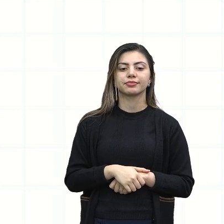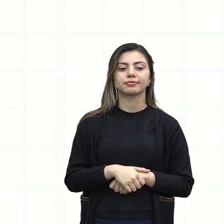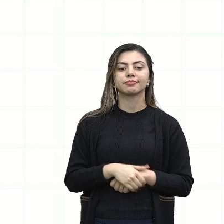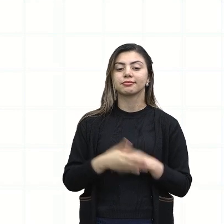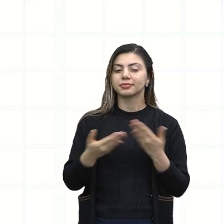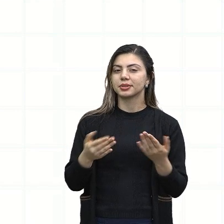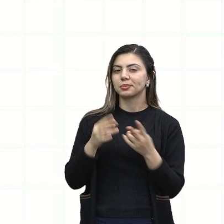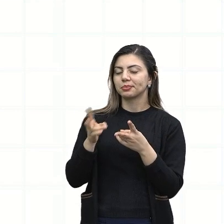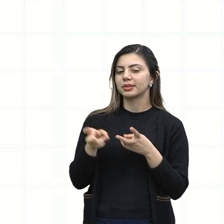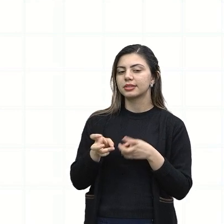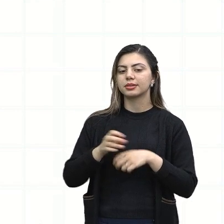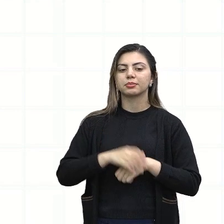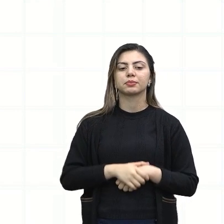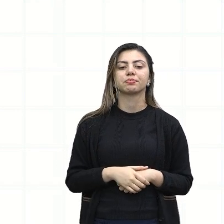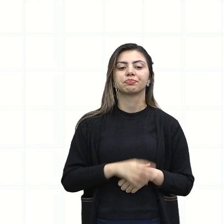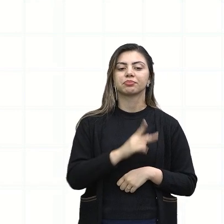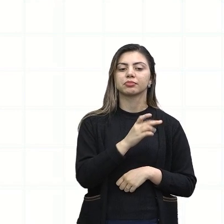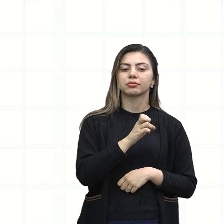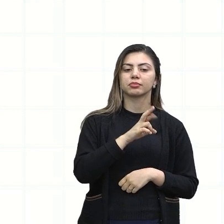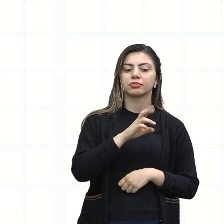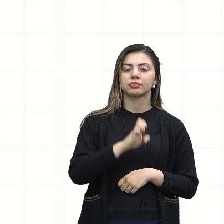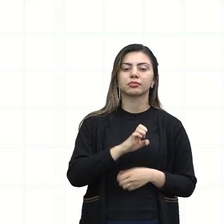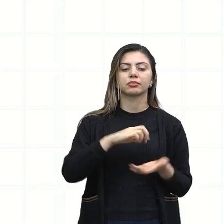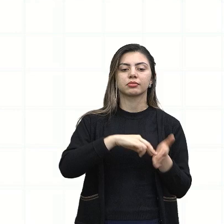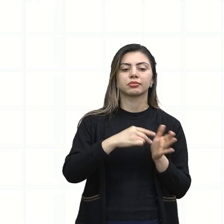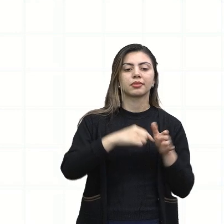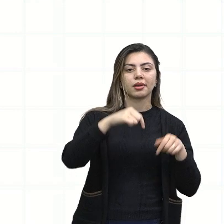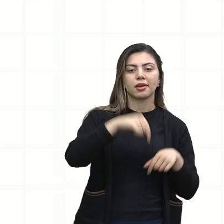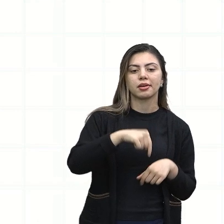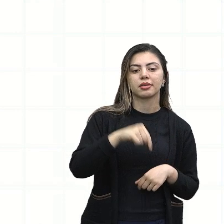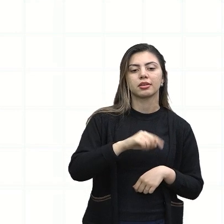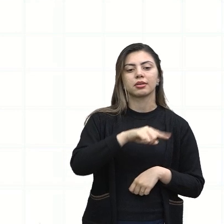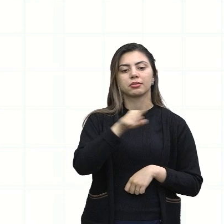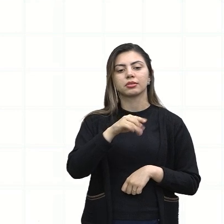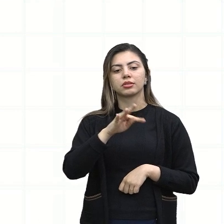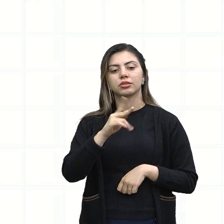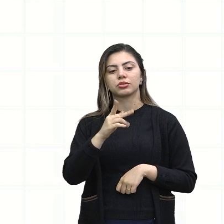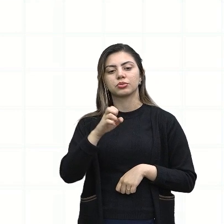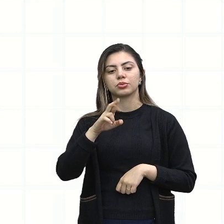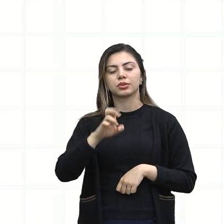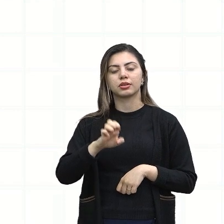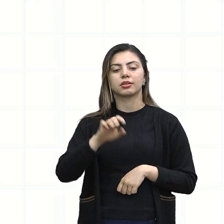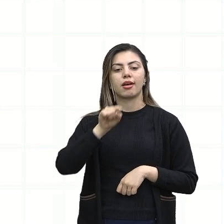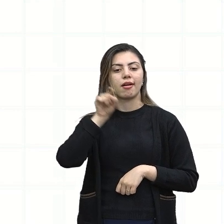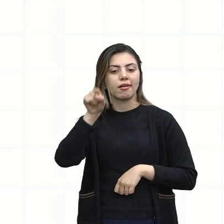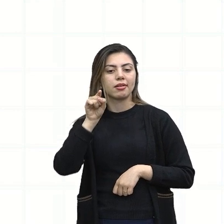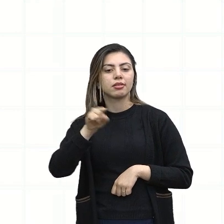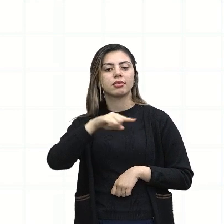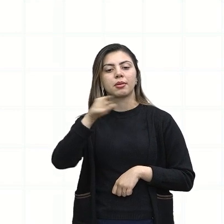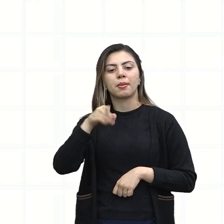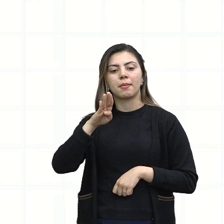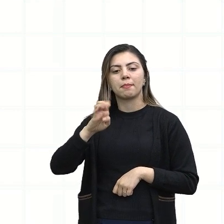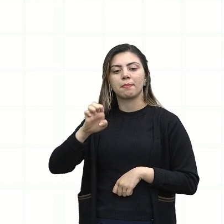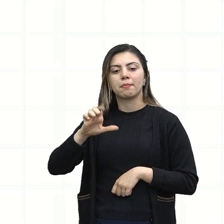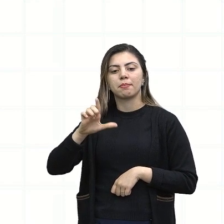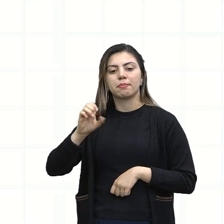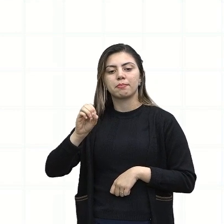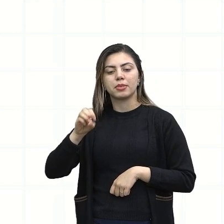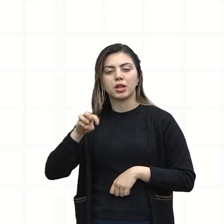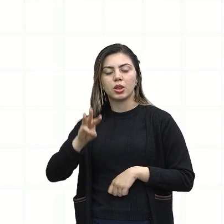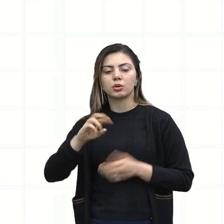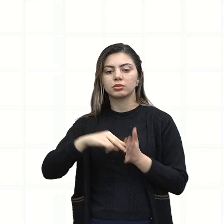vamos dar uma olhada aqui. Here, aqui. There, ali. Below,